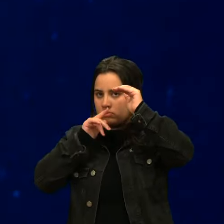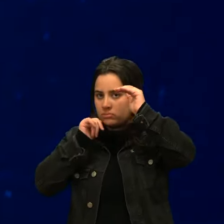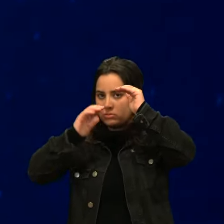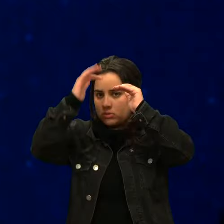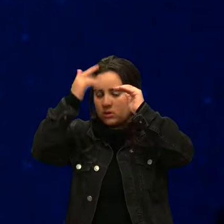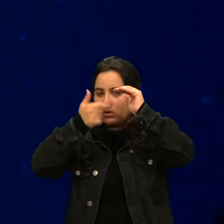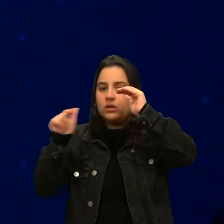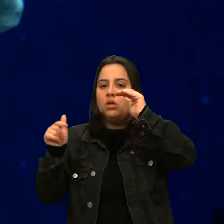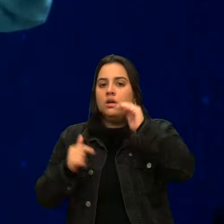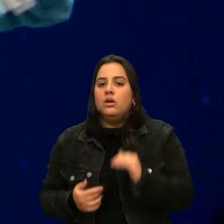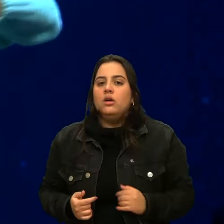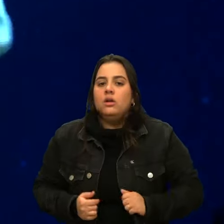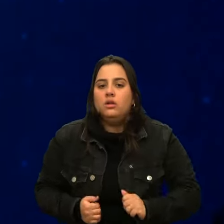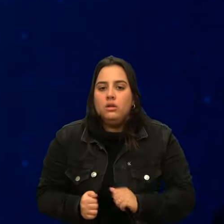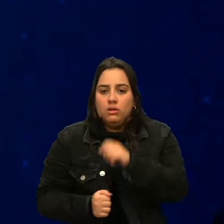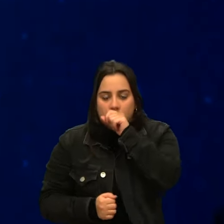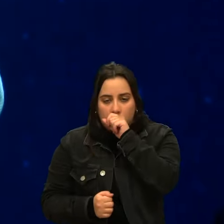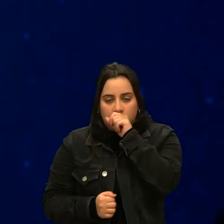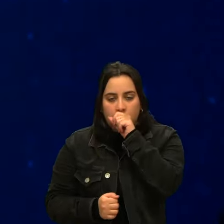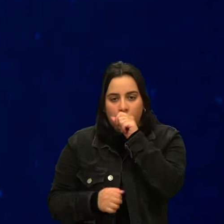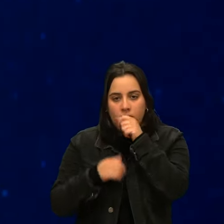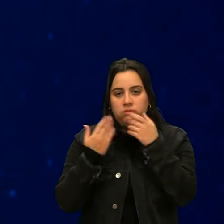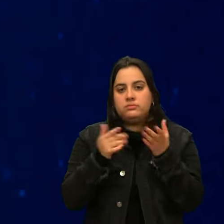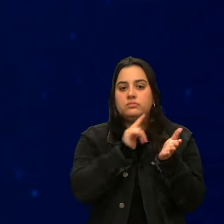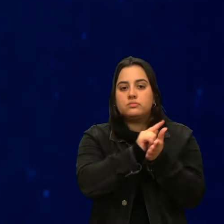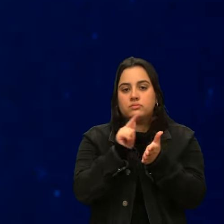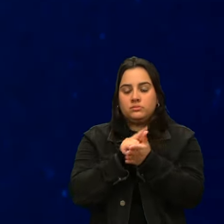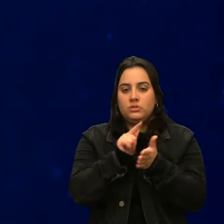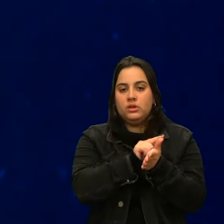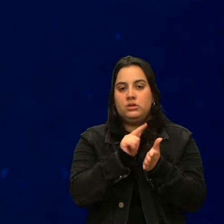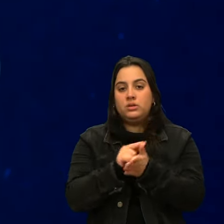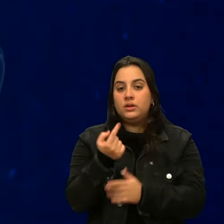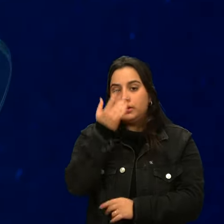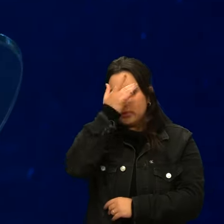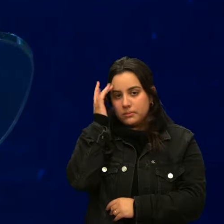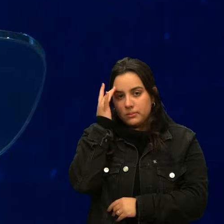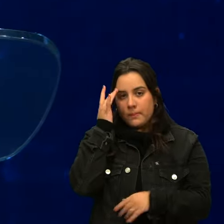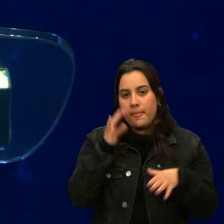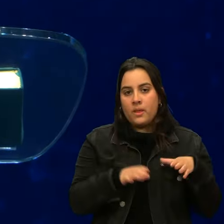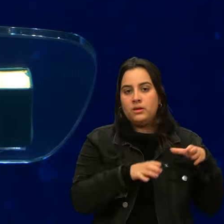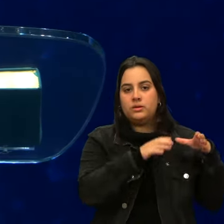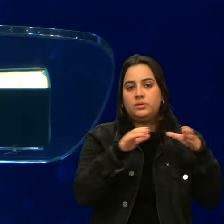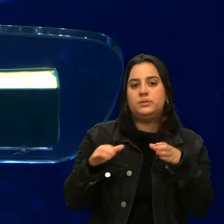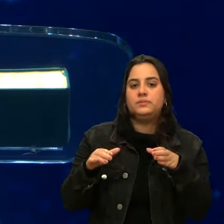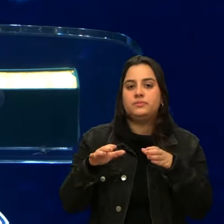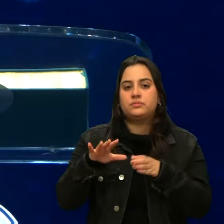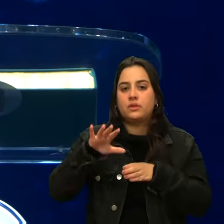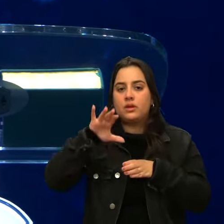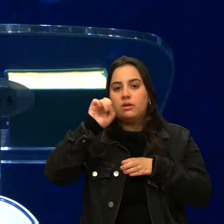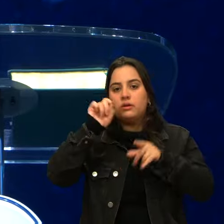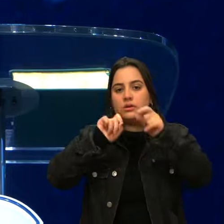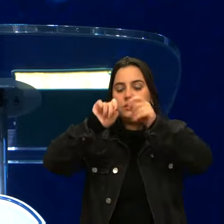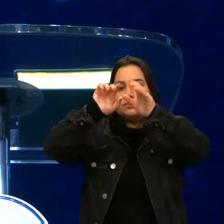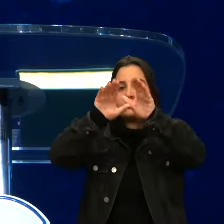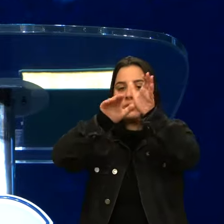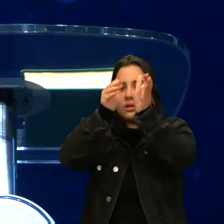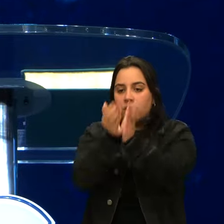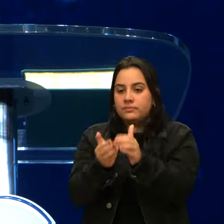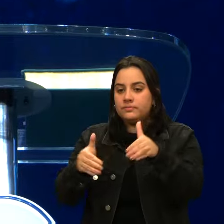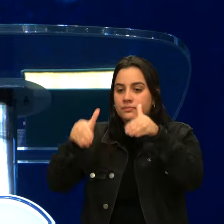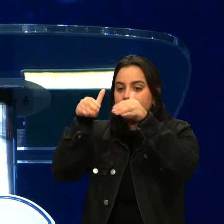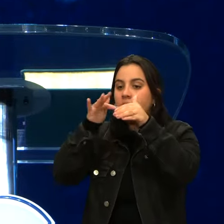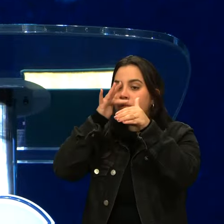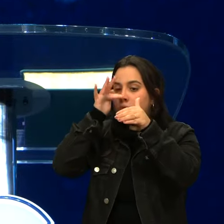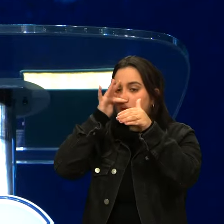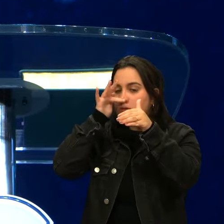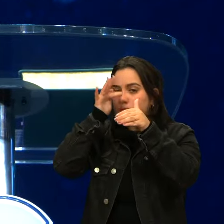água. E aí, daqui a pouco, a gente lá limpando, uma das pessoas da nossa equipe pega um vaso de flor que estava em cima, assim, na